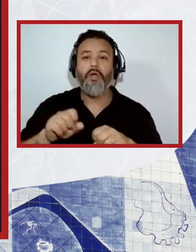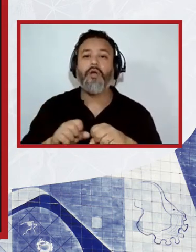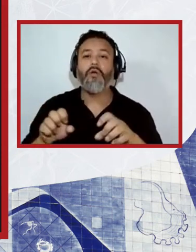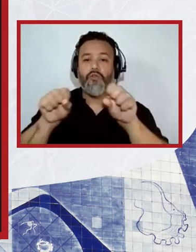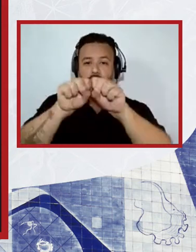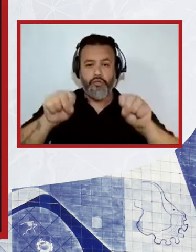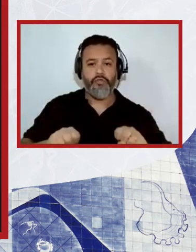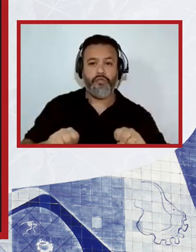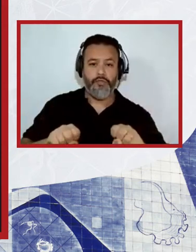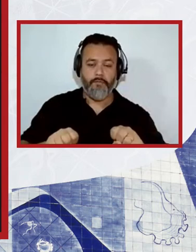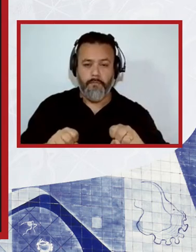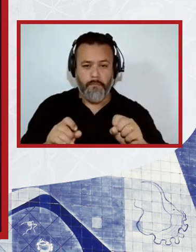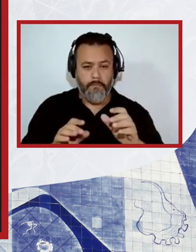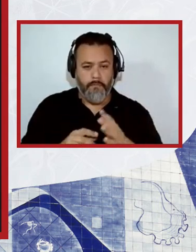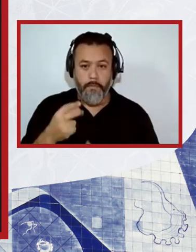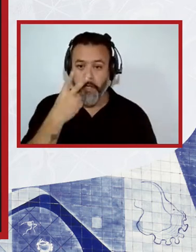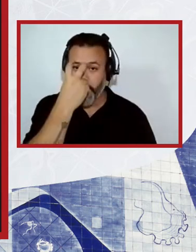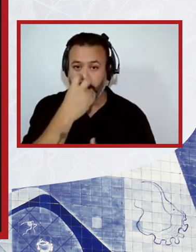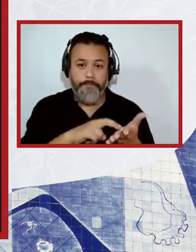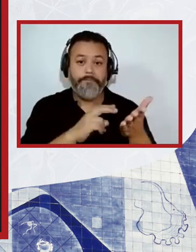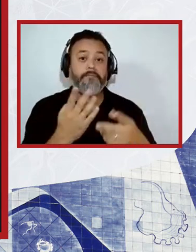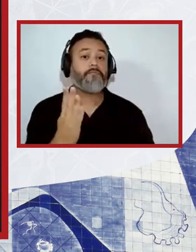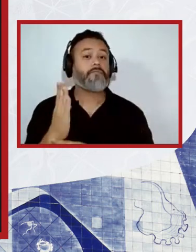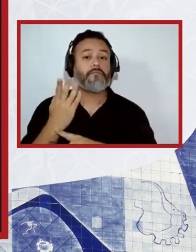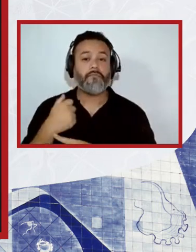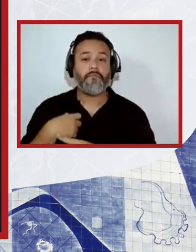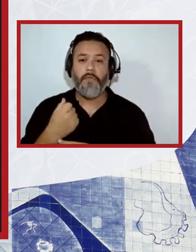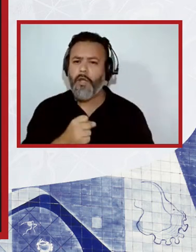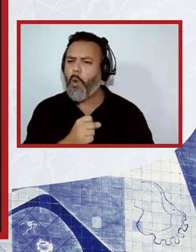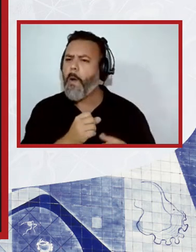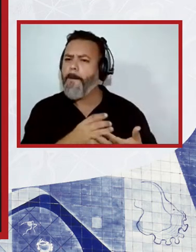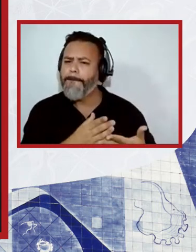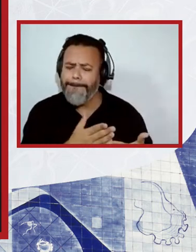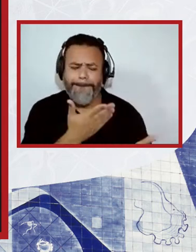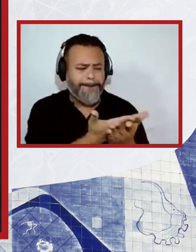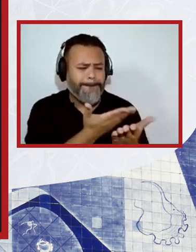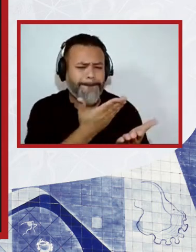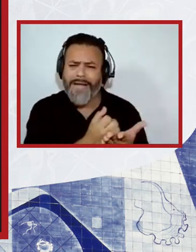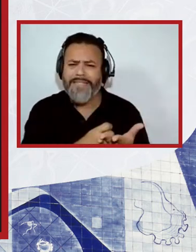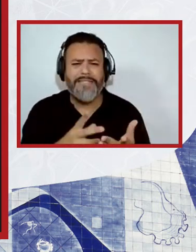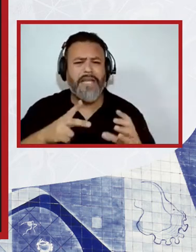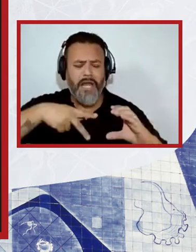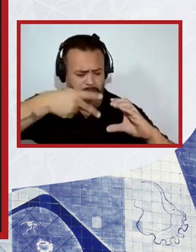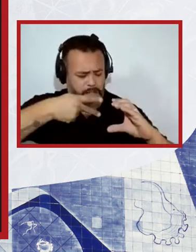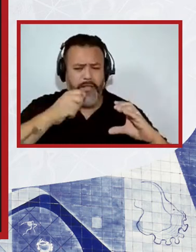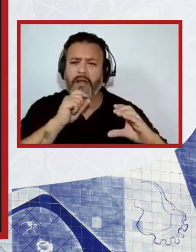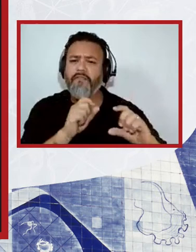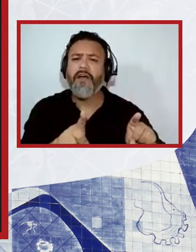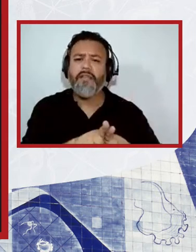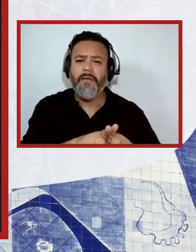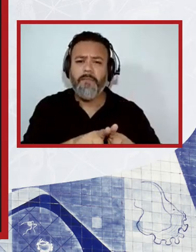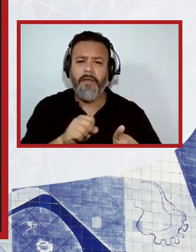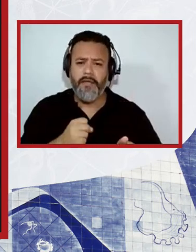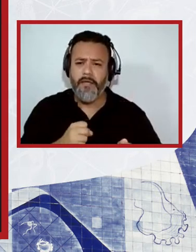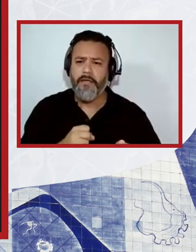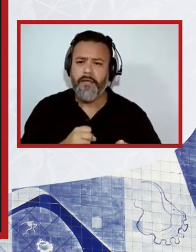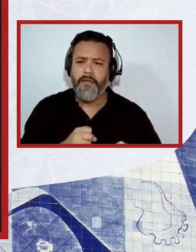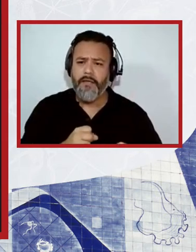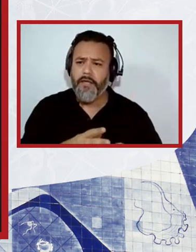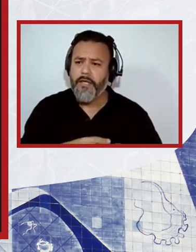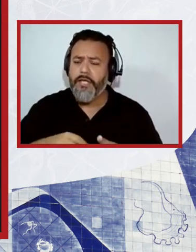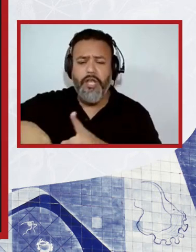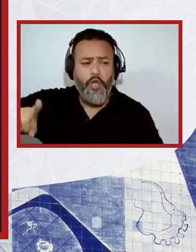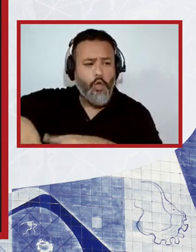minhas pastas e para gravar minhas aulas. A gente também teve o auxílio de